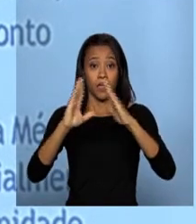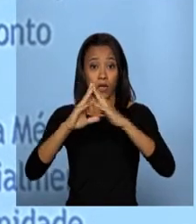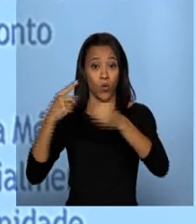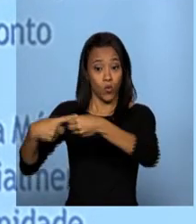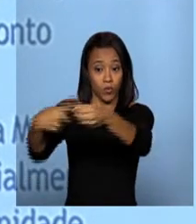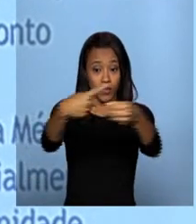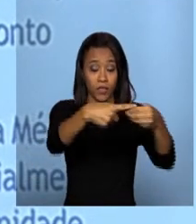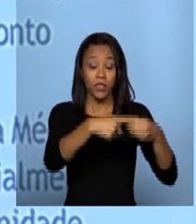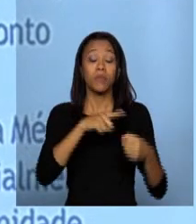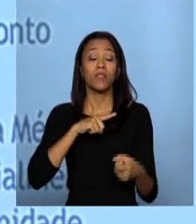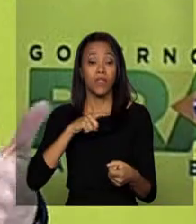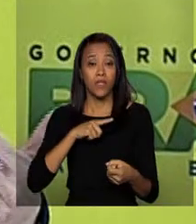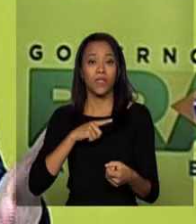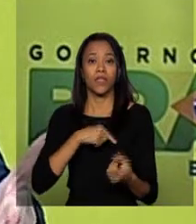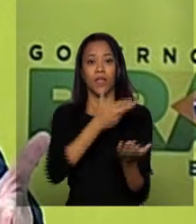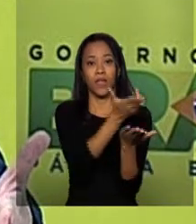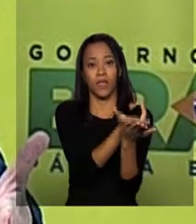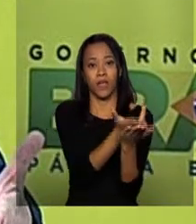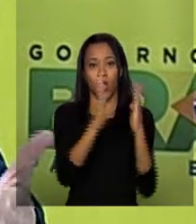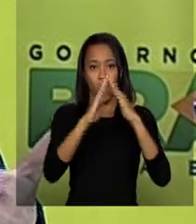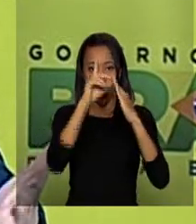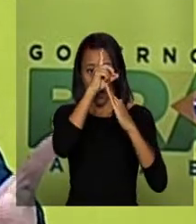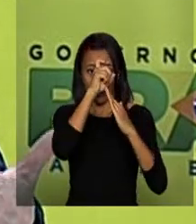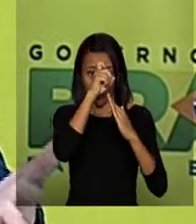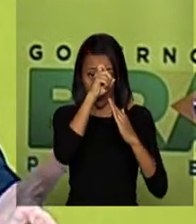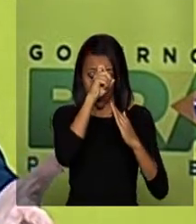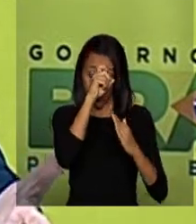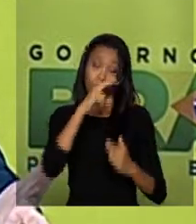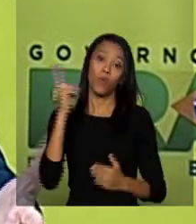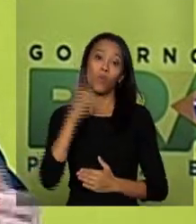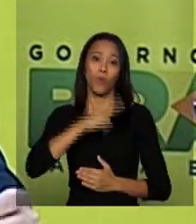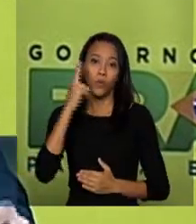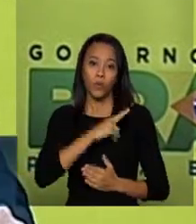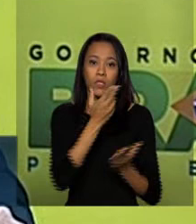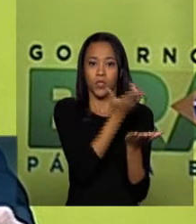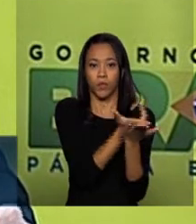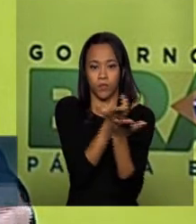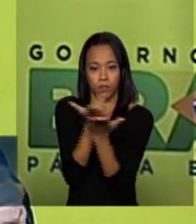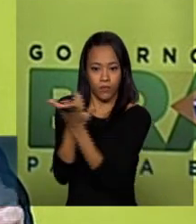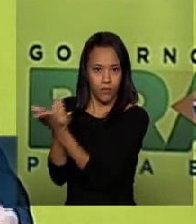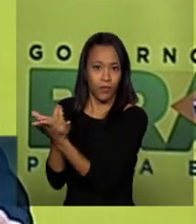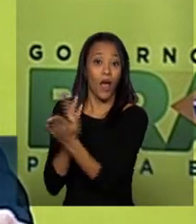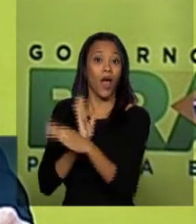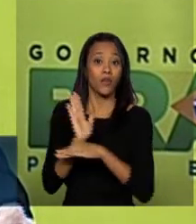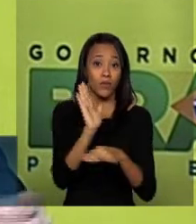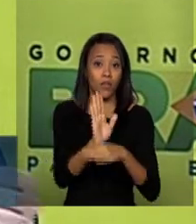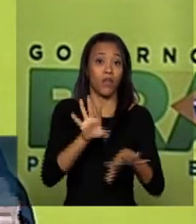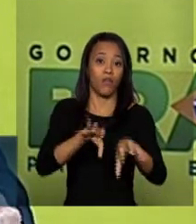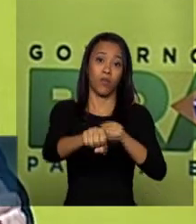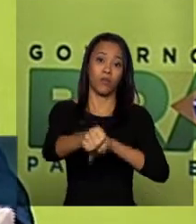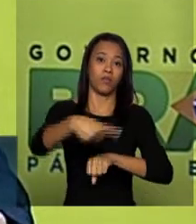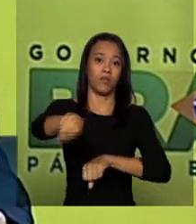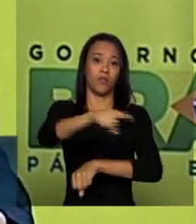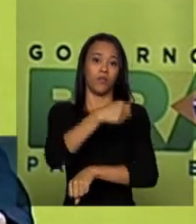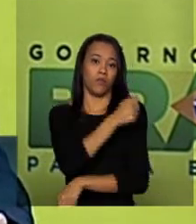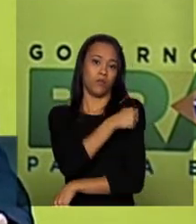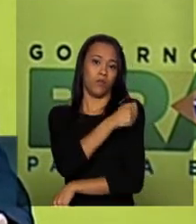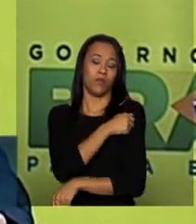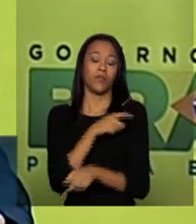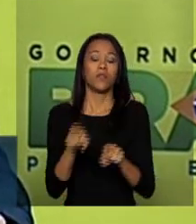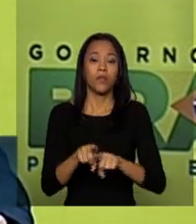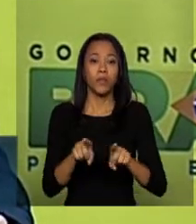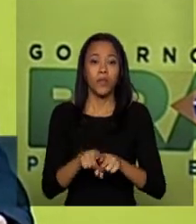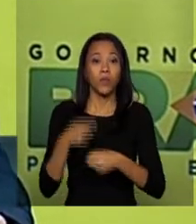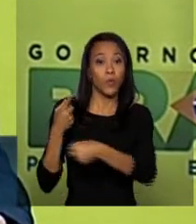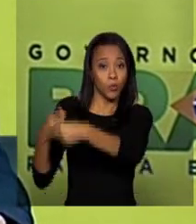emergência ou pronto-socorro para que essa formação seja a mais completa possível. O município já tem que apresentar pelo